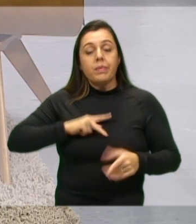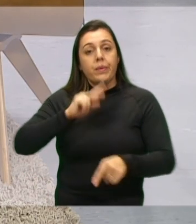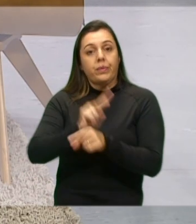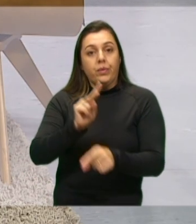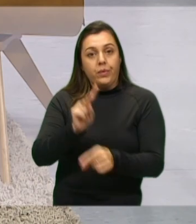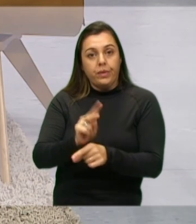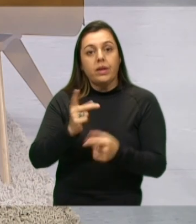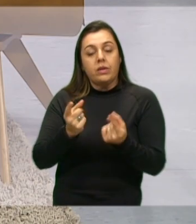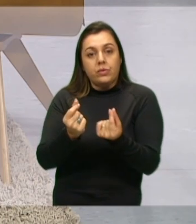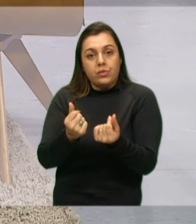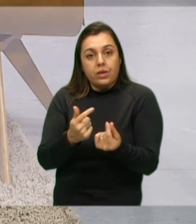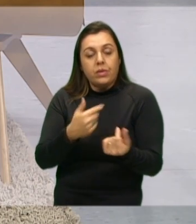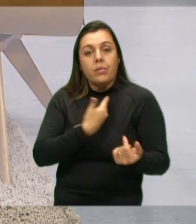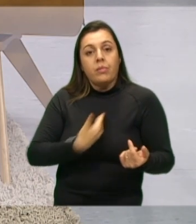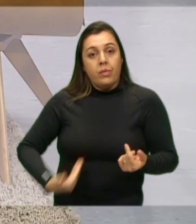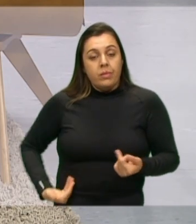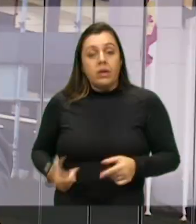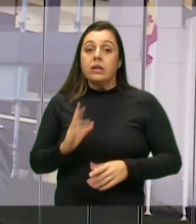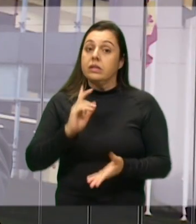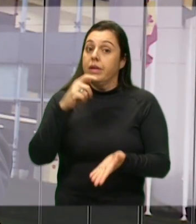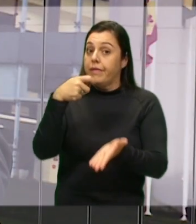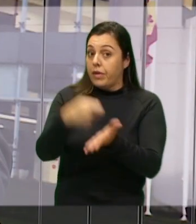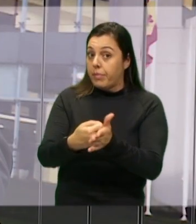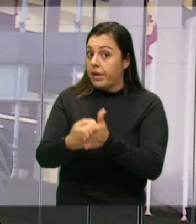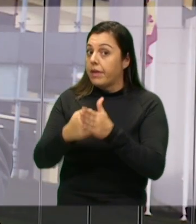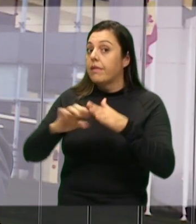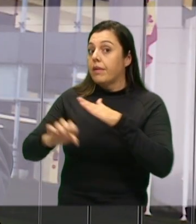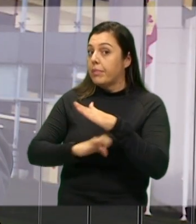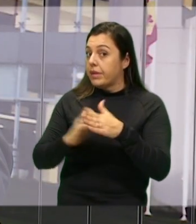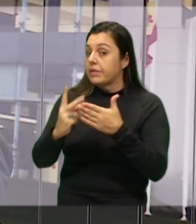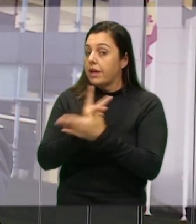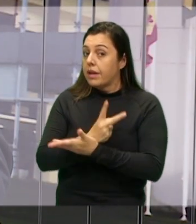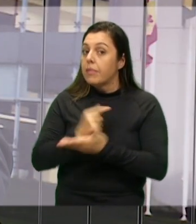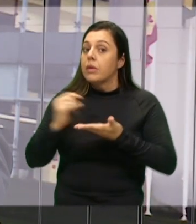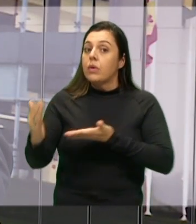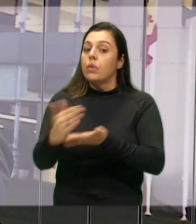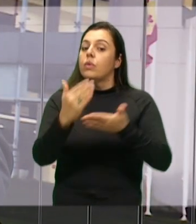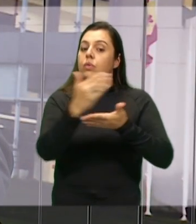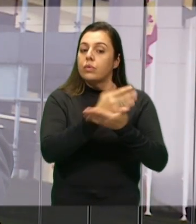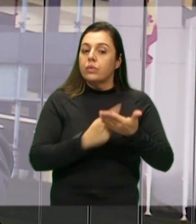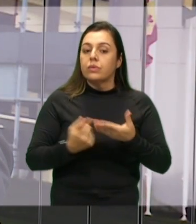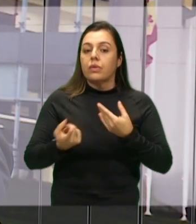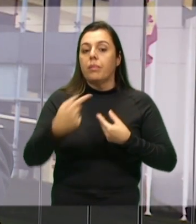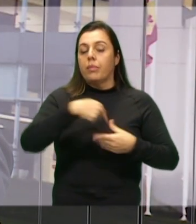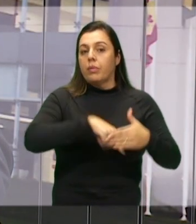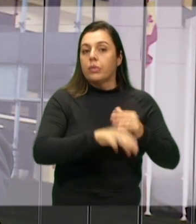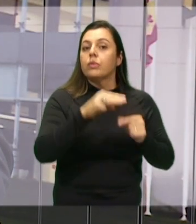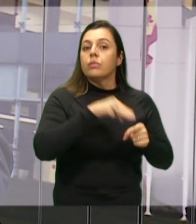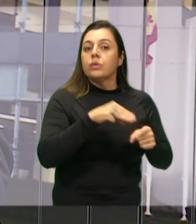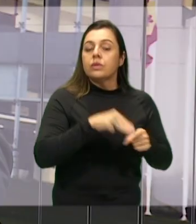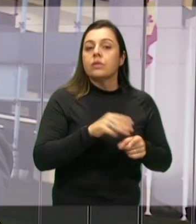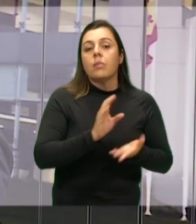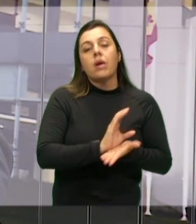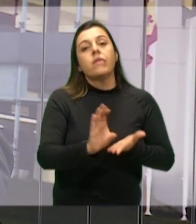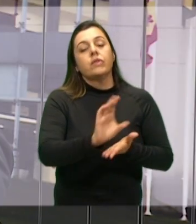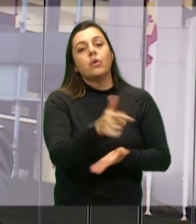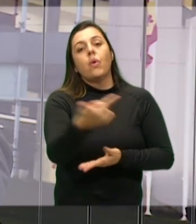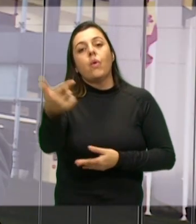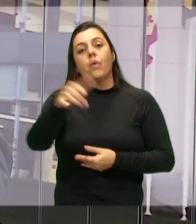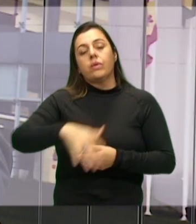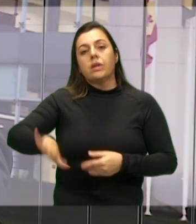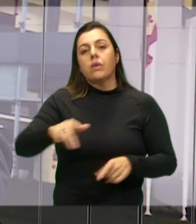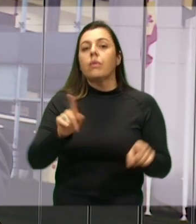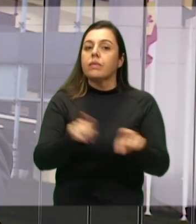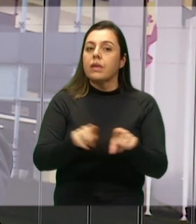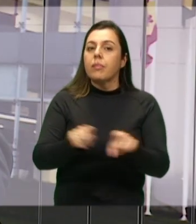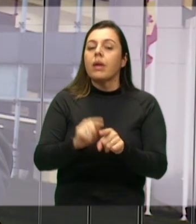com o recurso público. Se foi pago indevido à empresa, tem que ser recolhido novamente aos cofres do município para ser investido em outras áreas